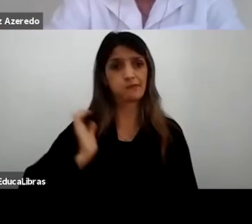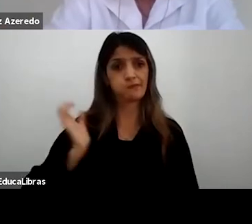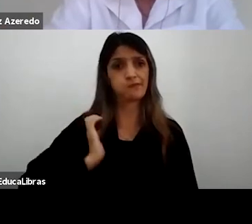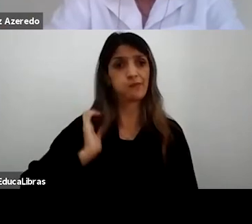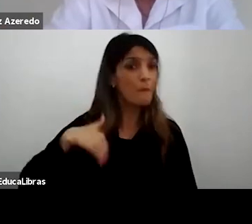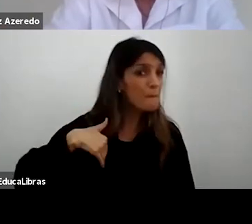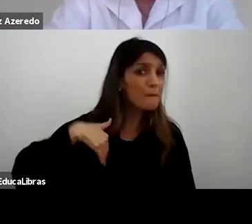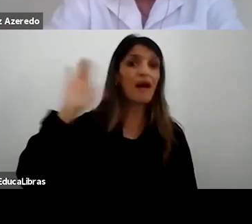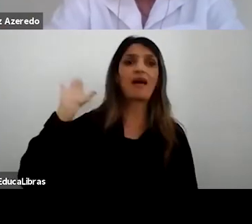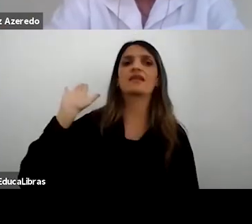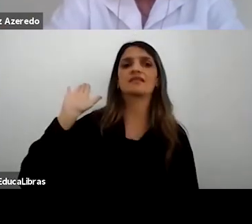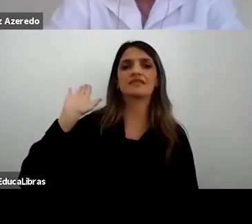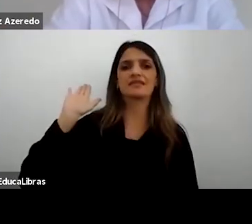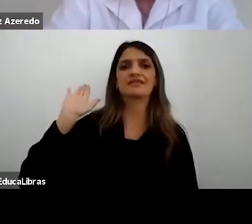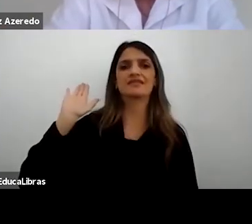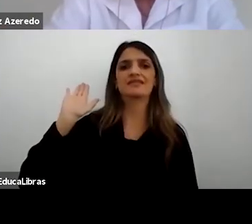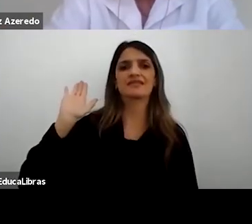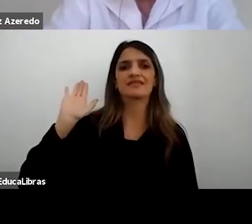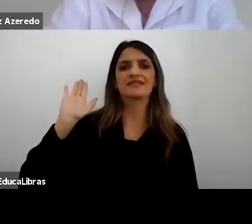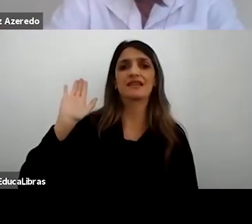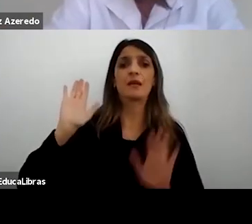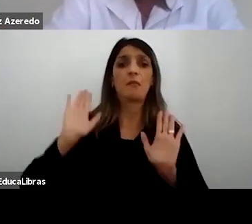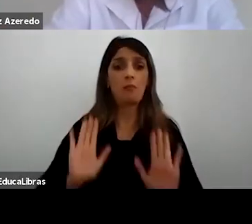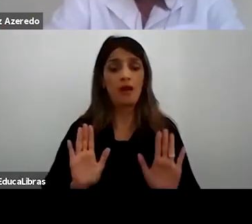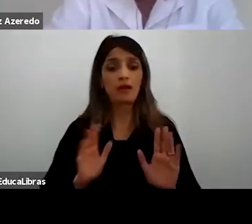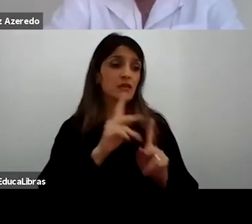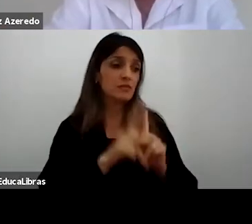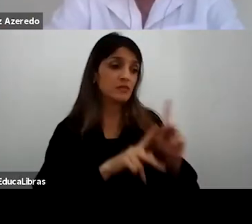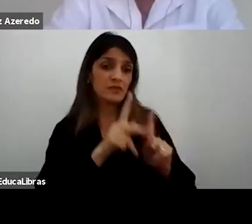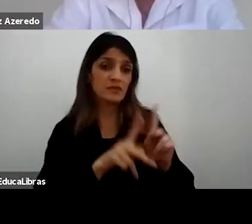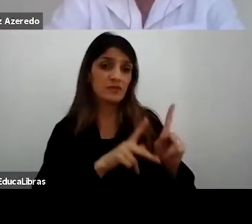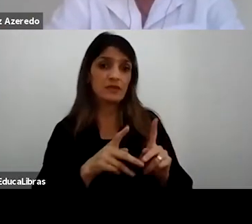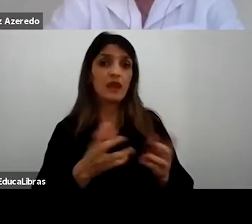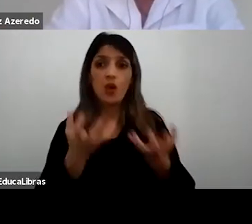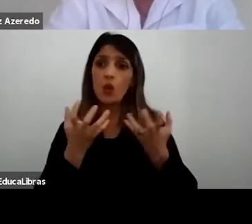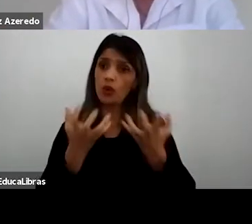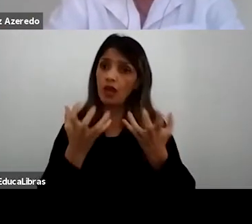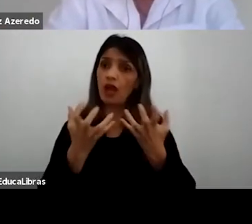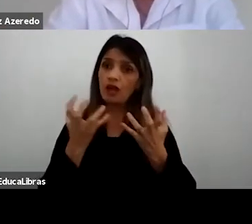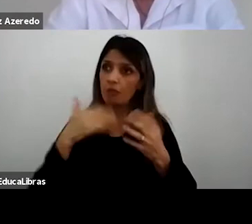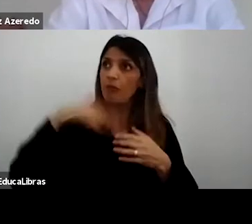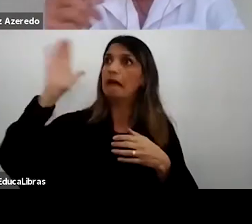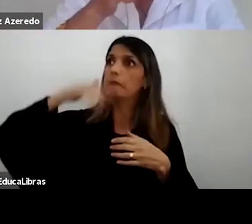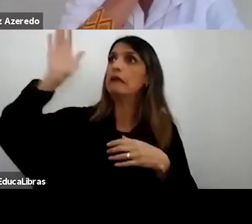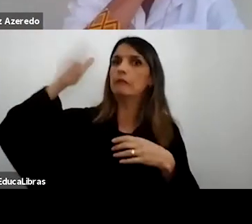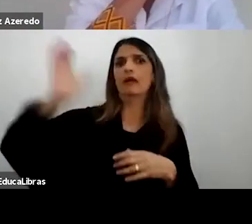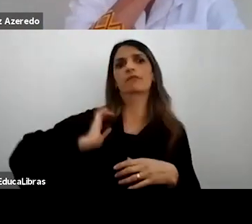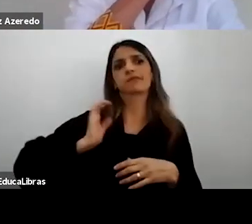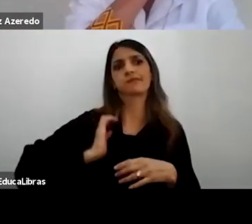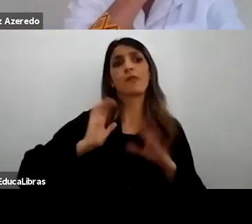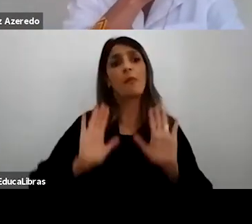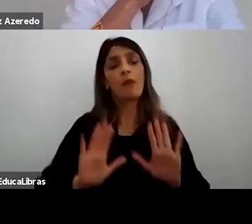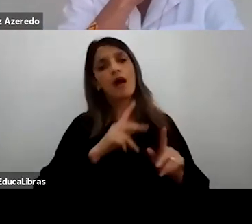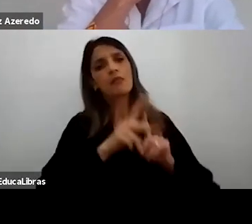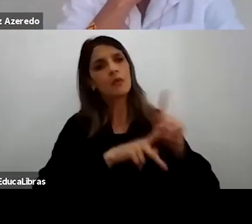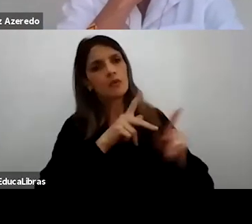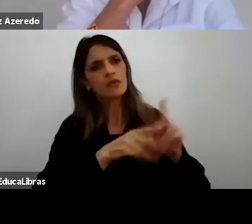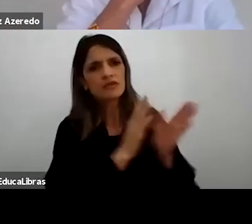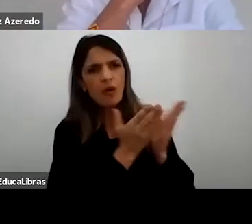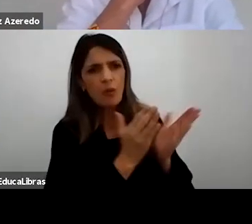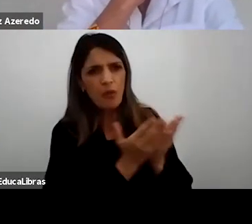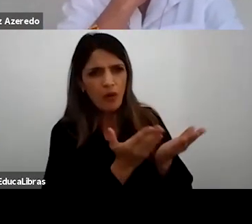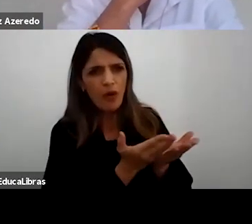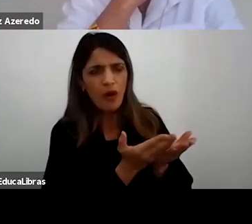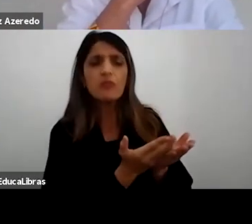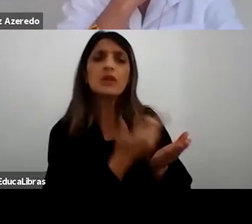fiquem mais bilionários, só que a população, eu quero que eles fiquem trilionários, glória a Deus. Mas eu quero que a população mais carente